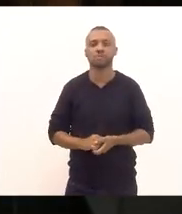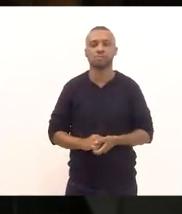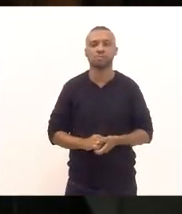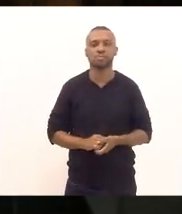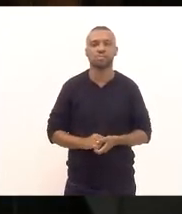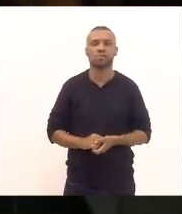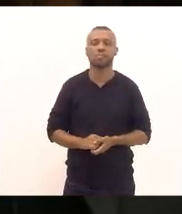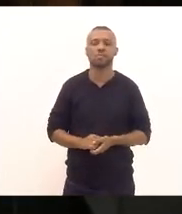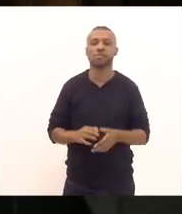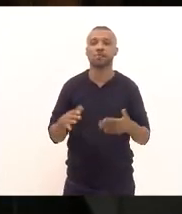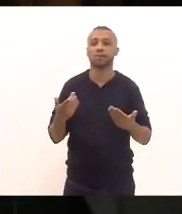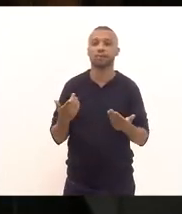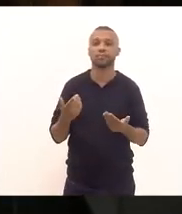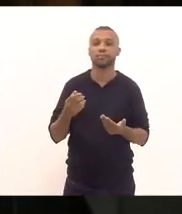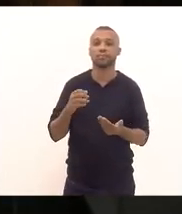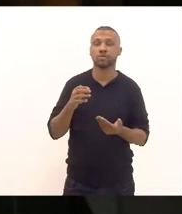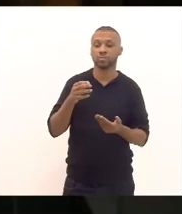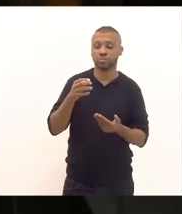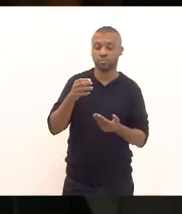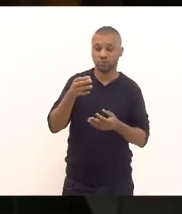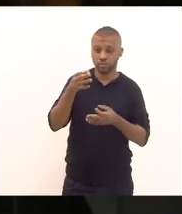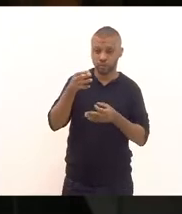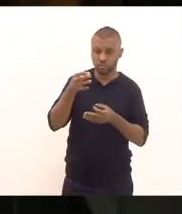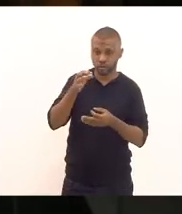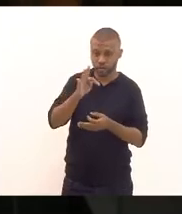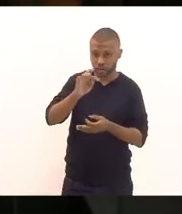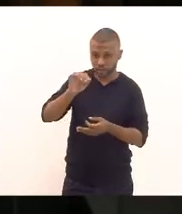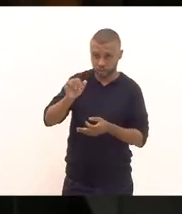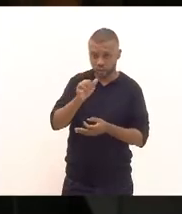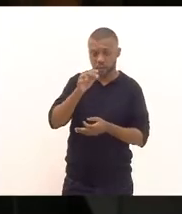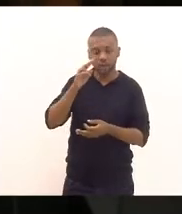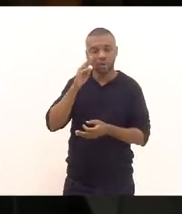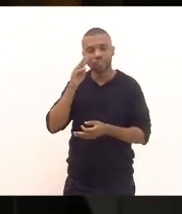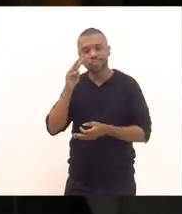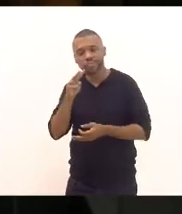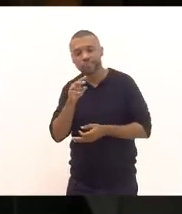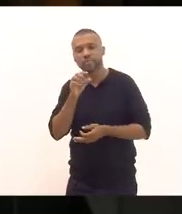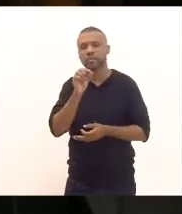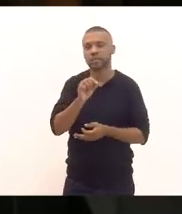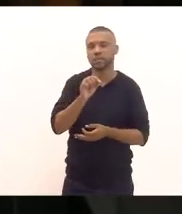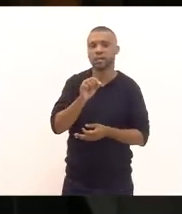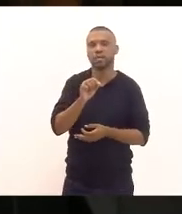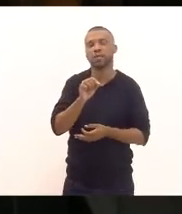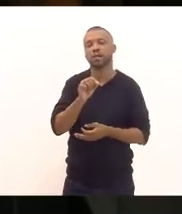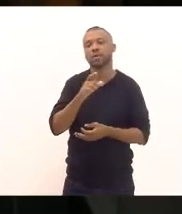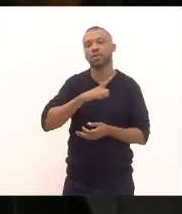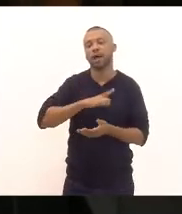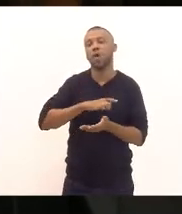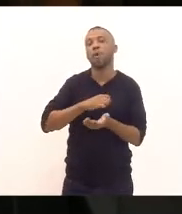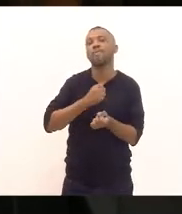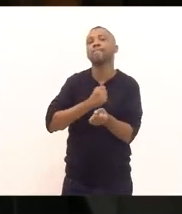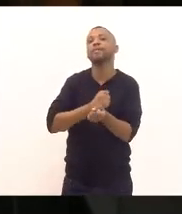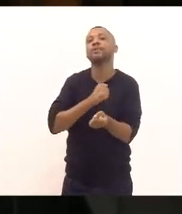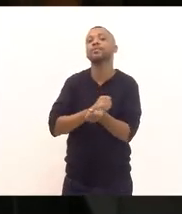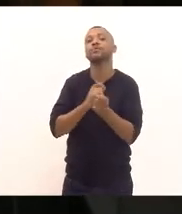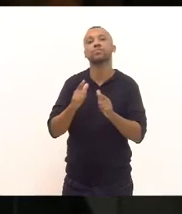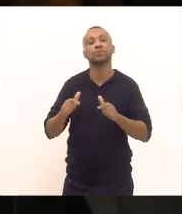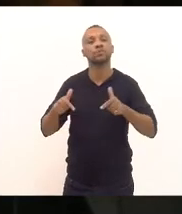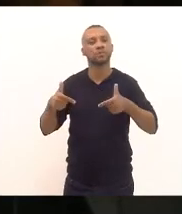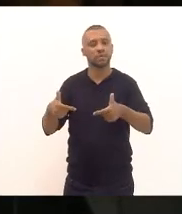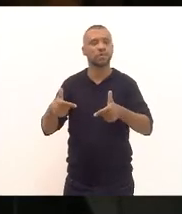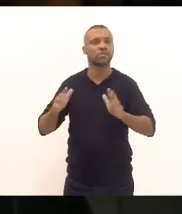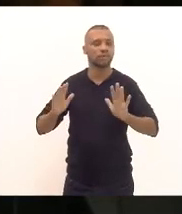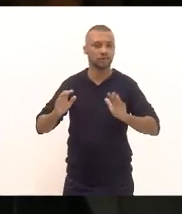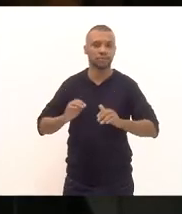Oi e o Supremo os prémios não TJ considerou que havia o vício de iniciativa Oi